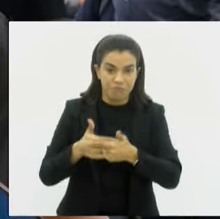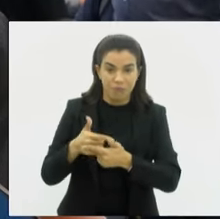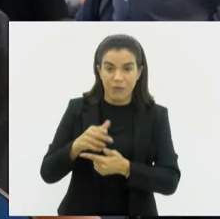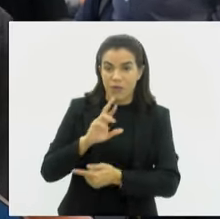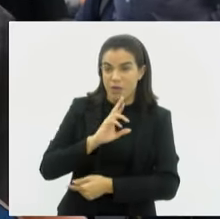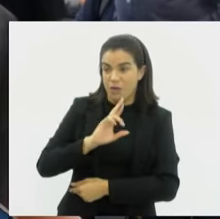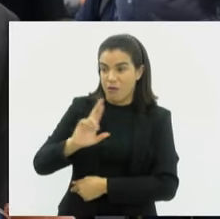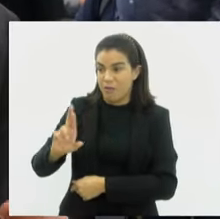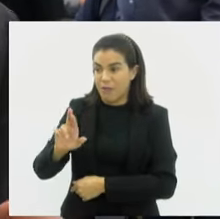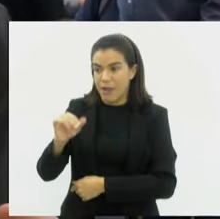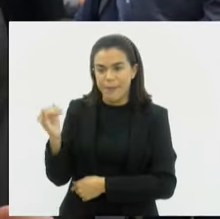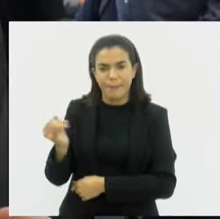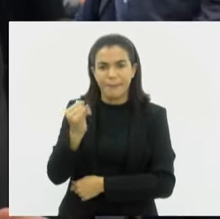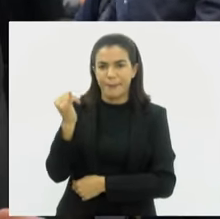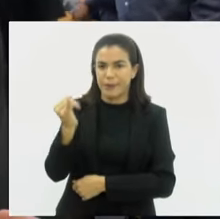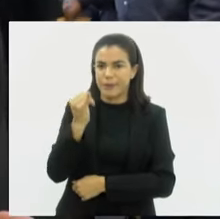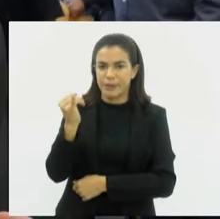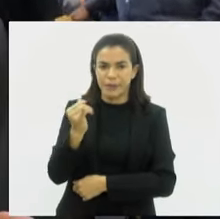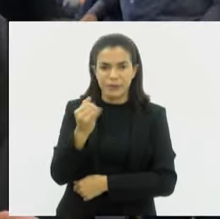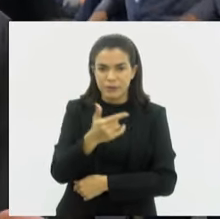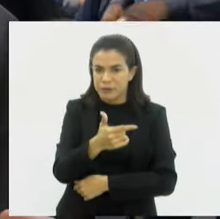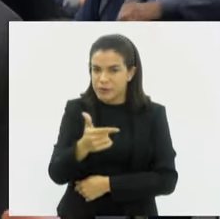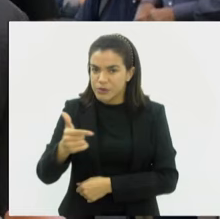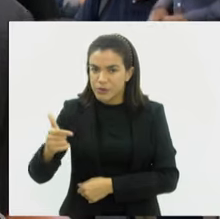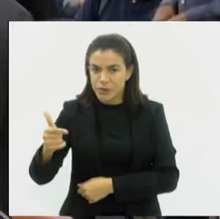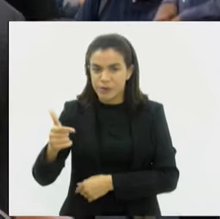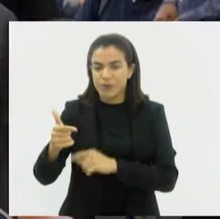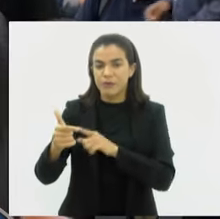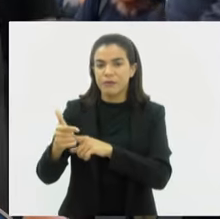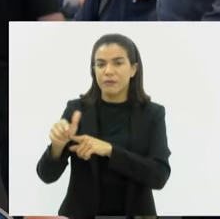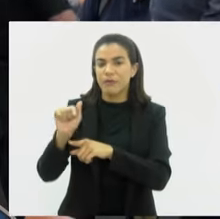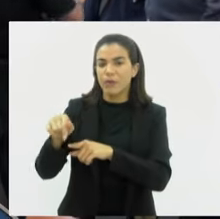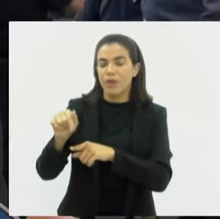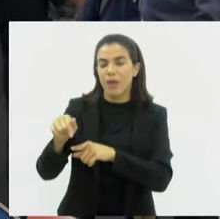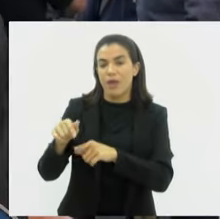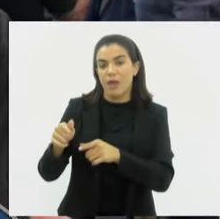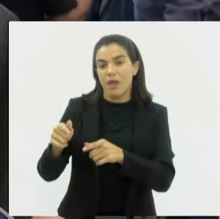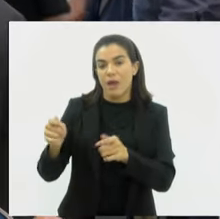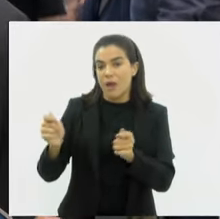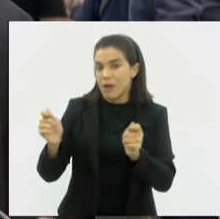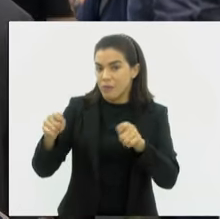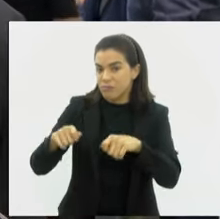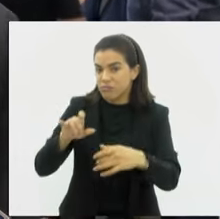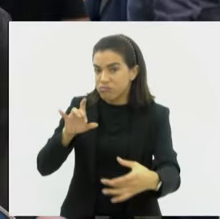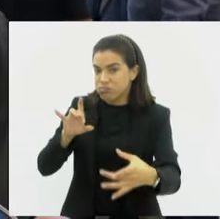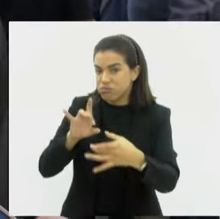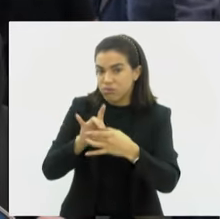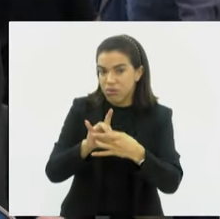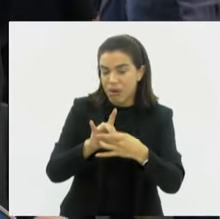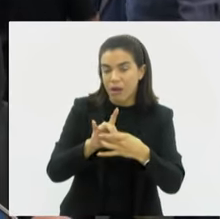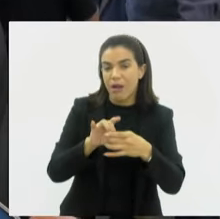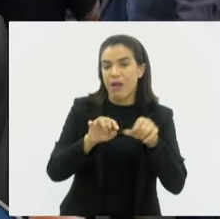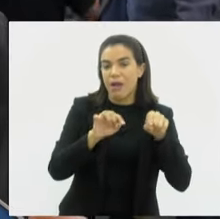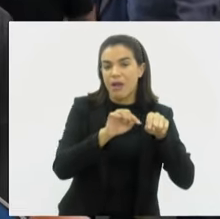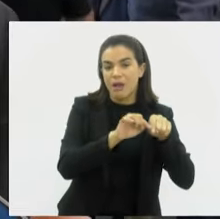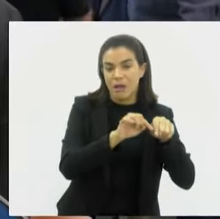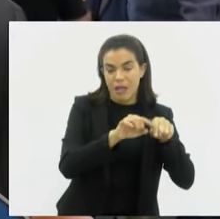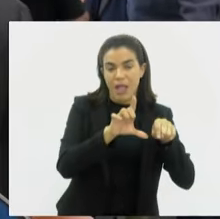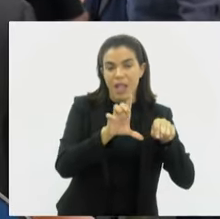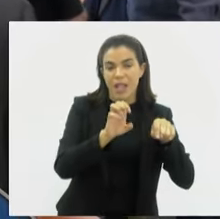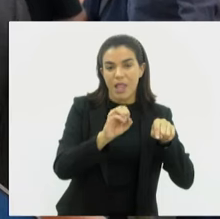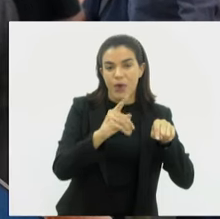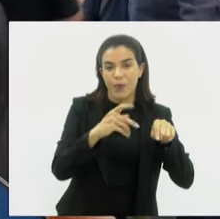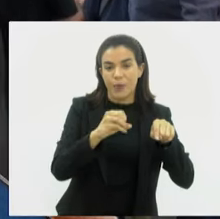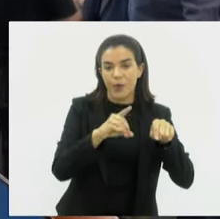era importantíssimo que mantivéssemos viva a possibilidade da ligação da Leopoldina na estação de São